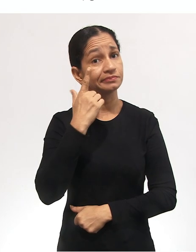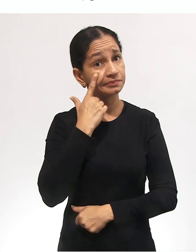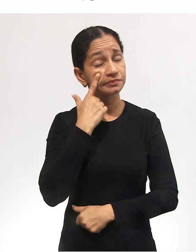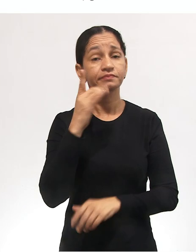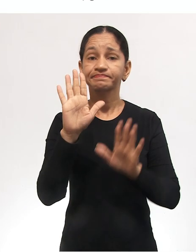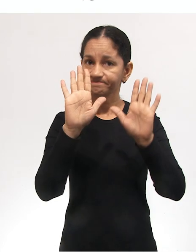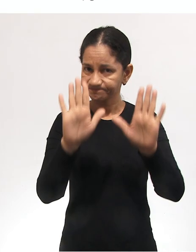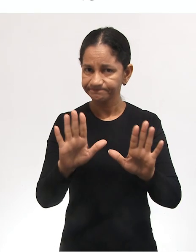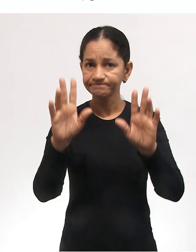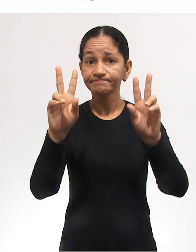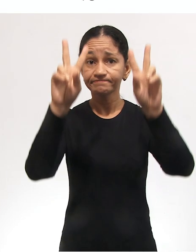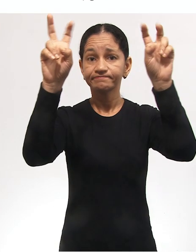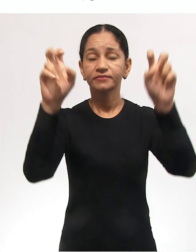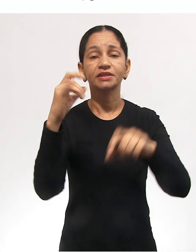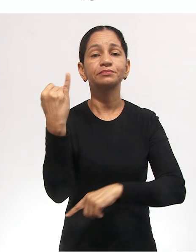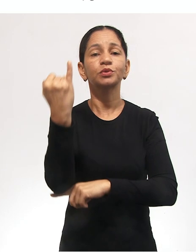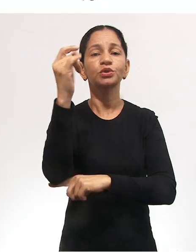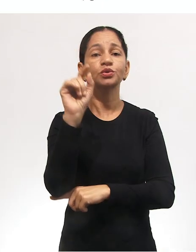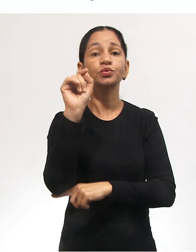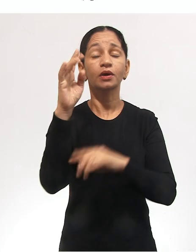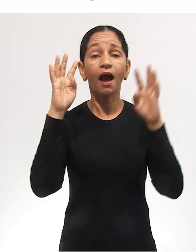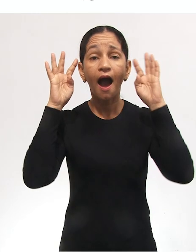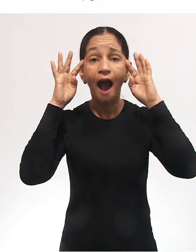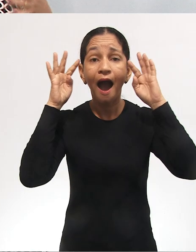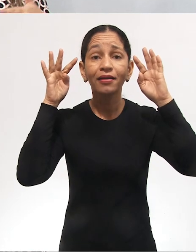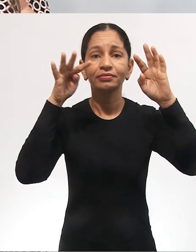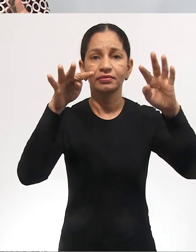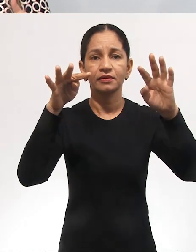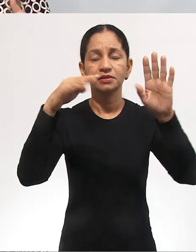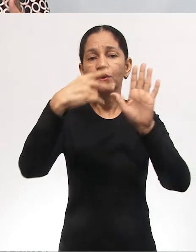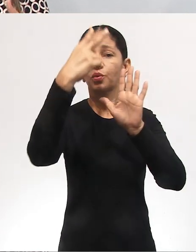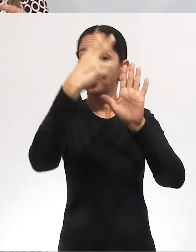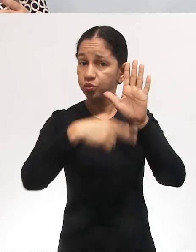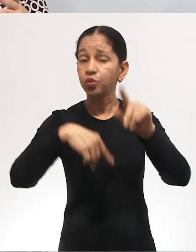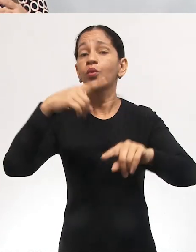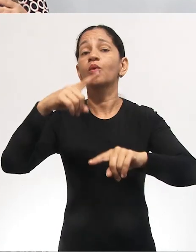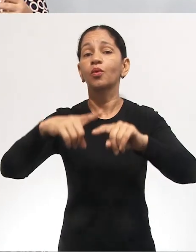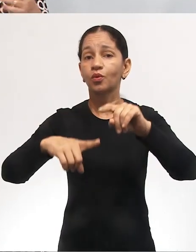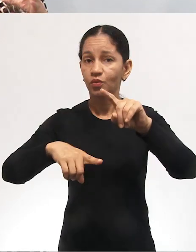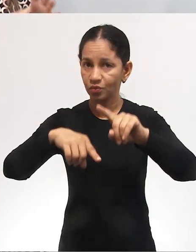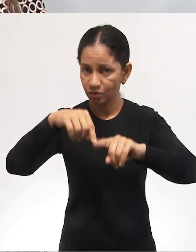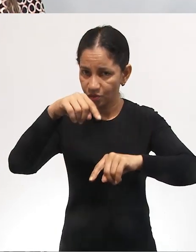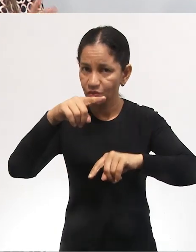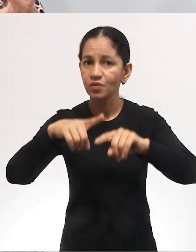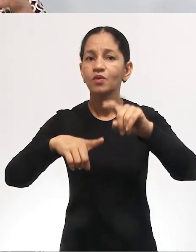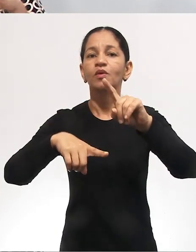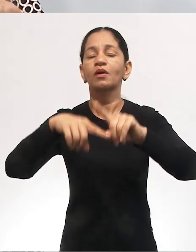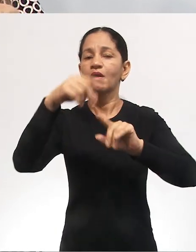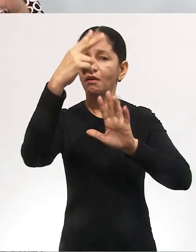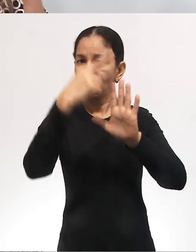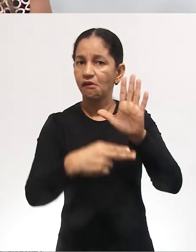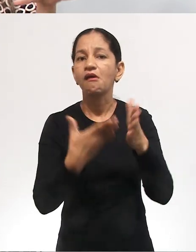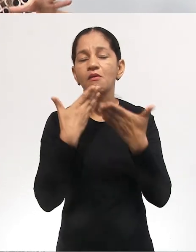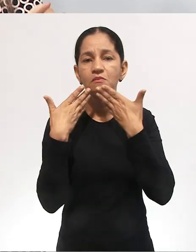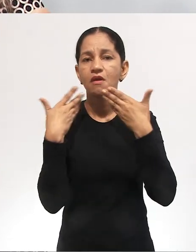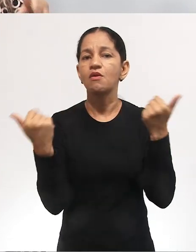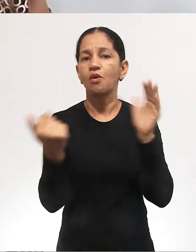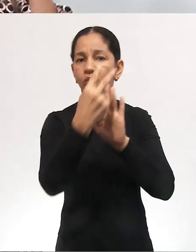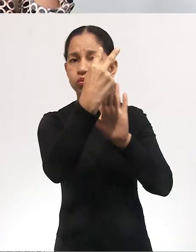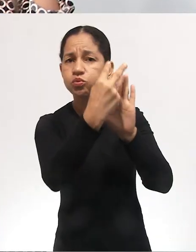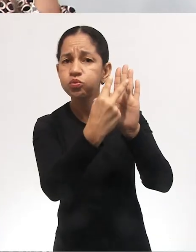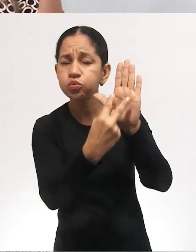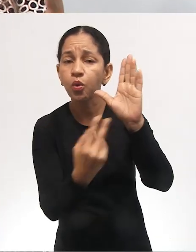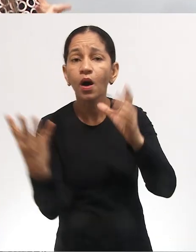bem importante aqui, fiquem bem atentos, leiam esse material complementar, o material complementar que eu coloquei lá dentro do